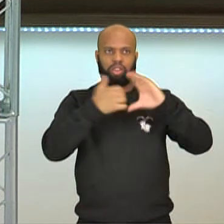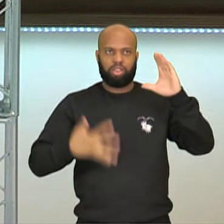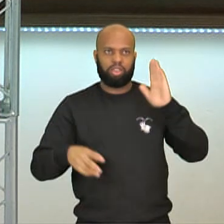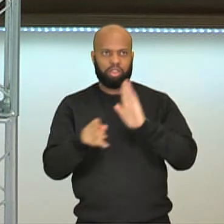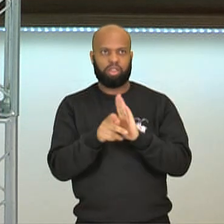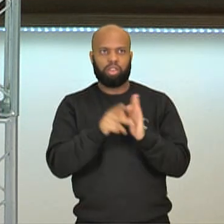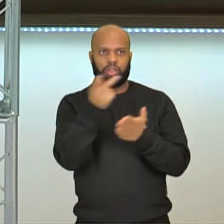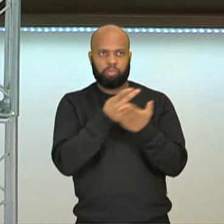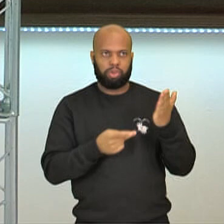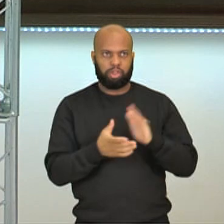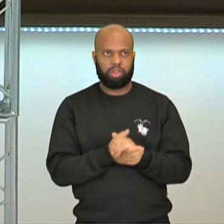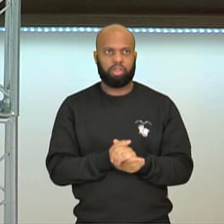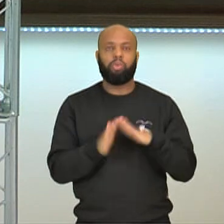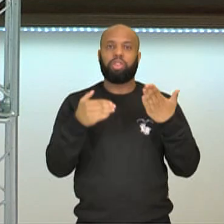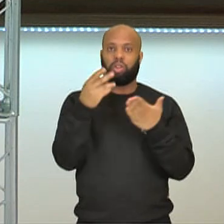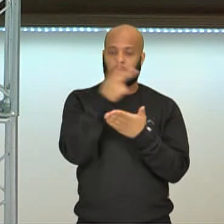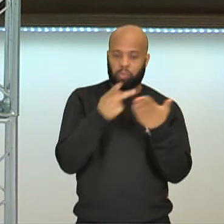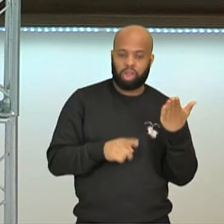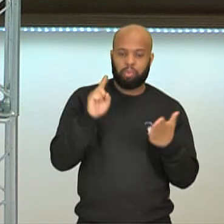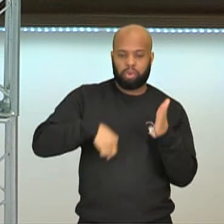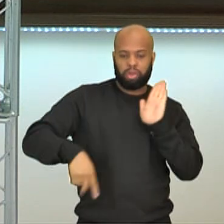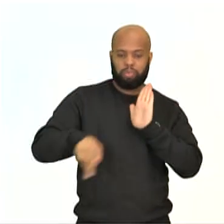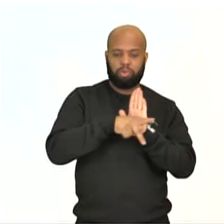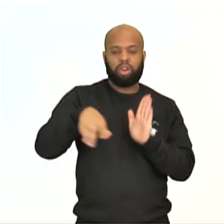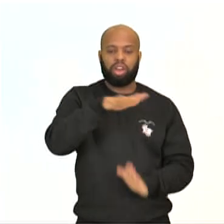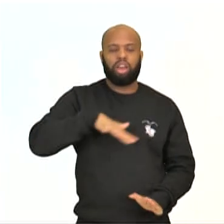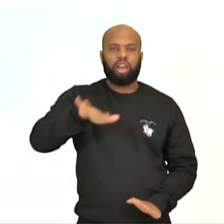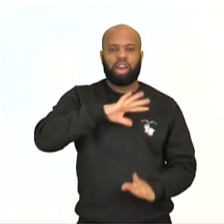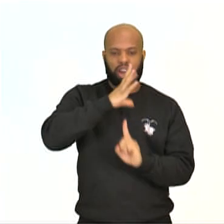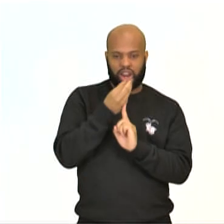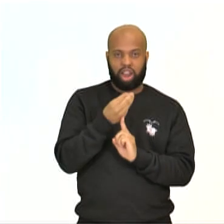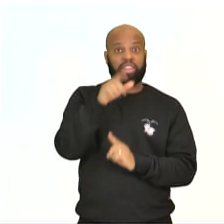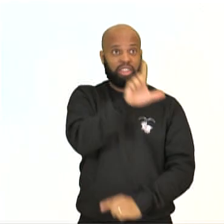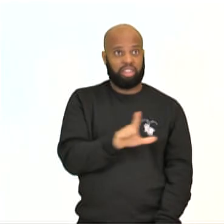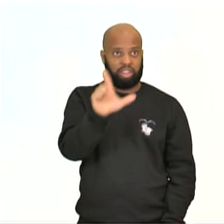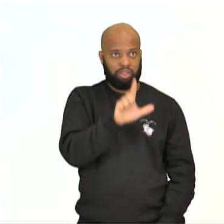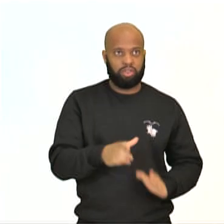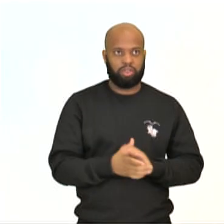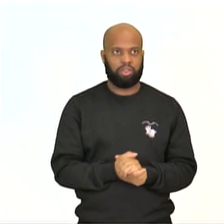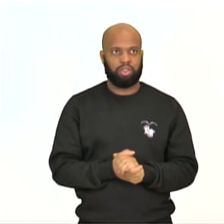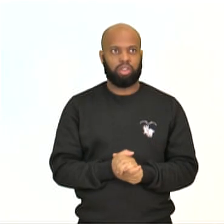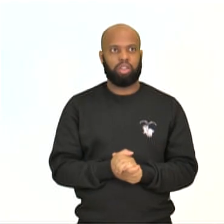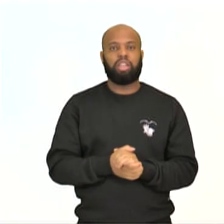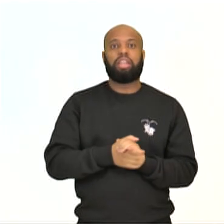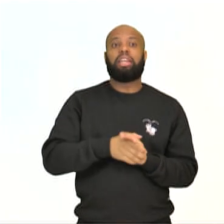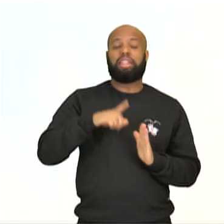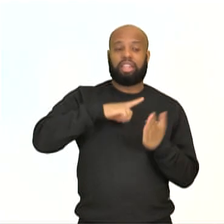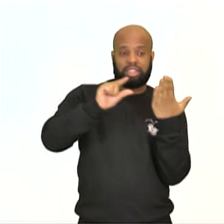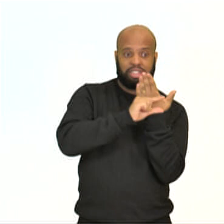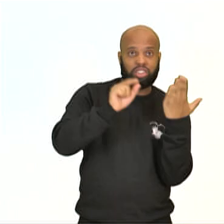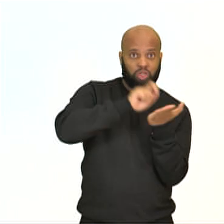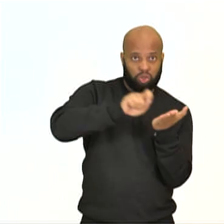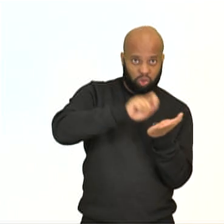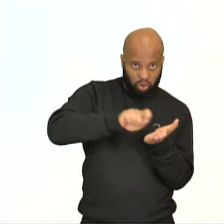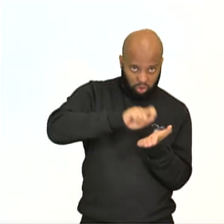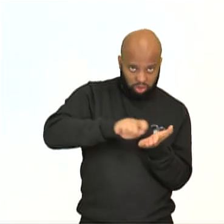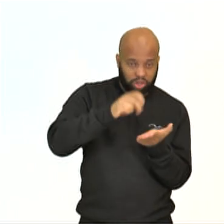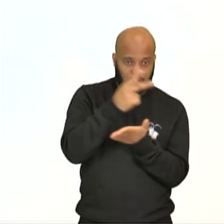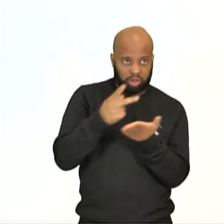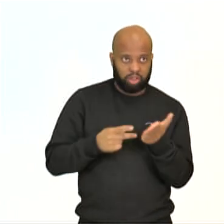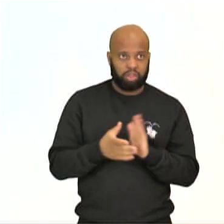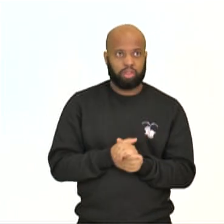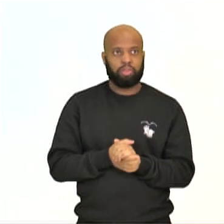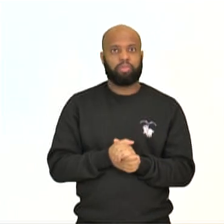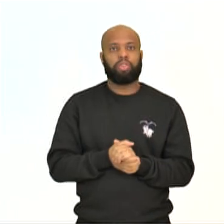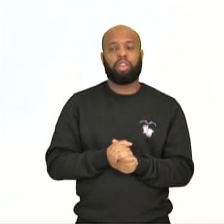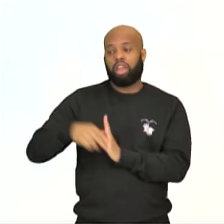Características do poema. Os poemas pertencem ao campo artístico literário. Escritores, poetas.